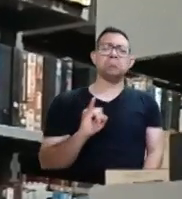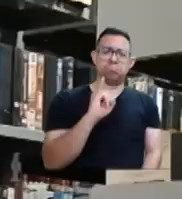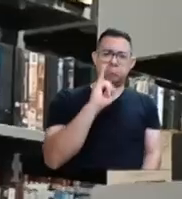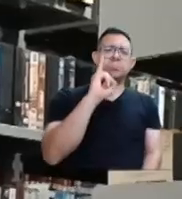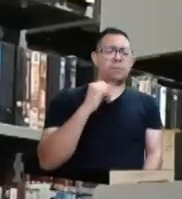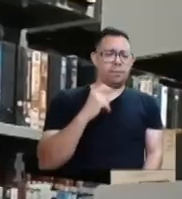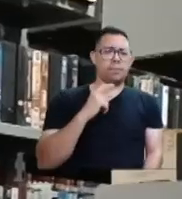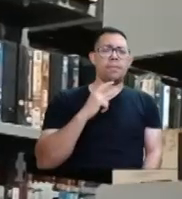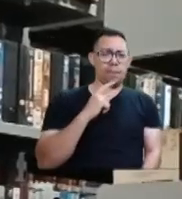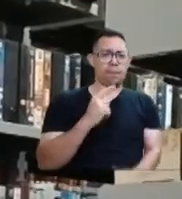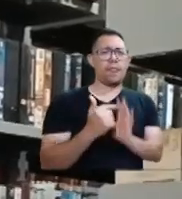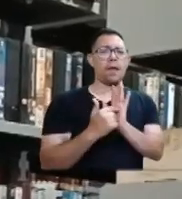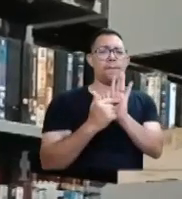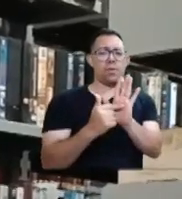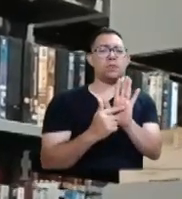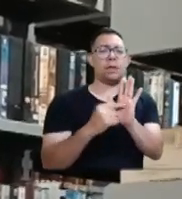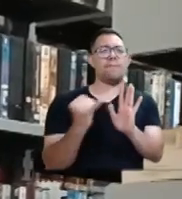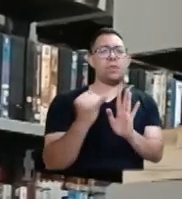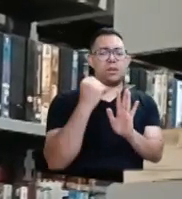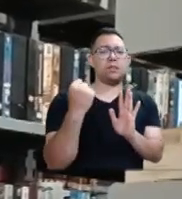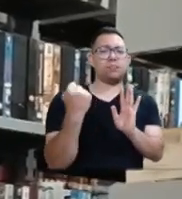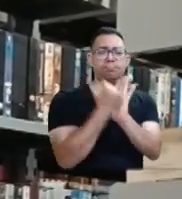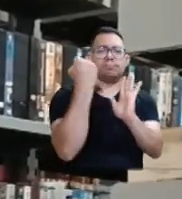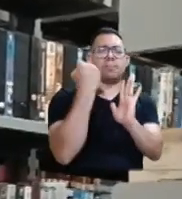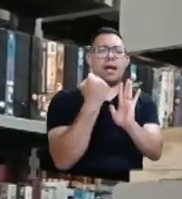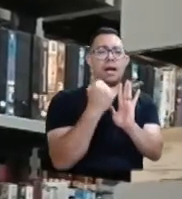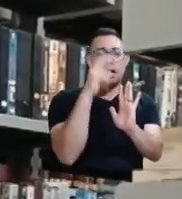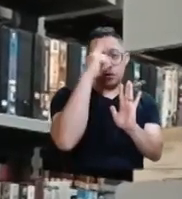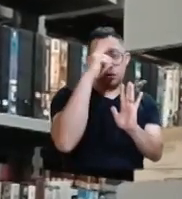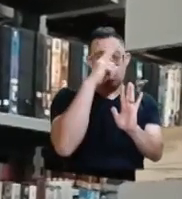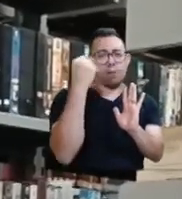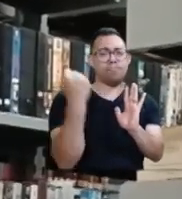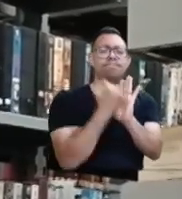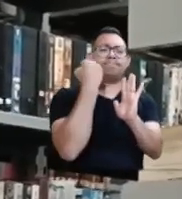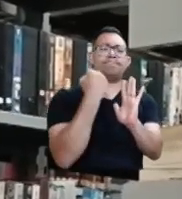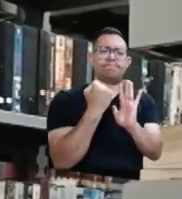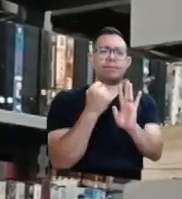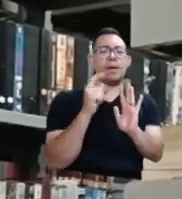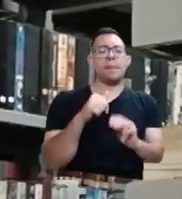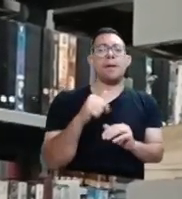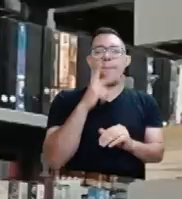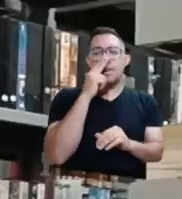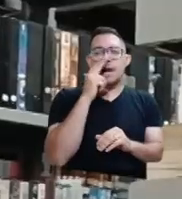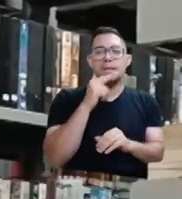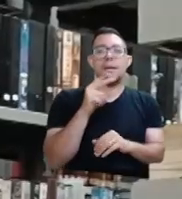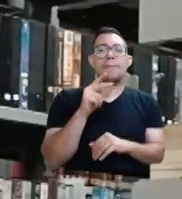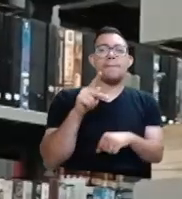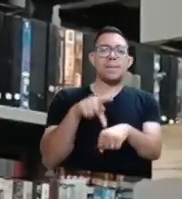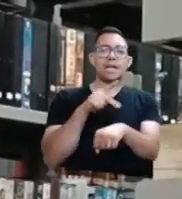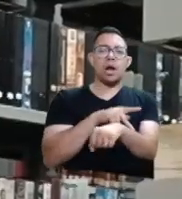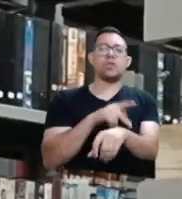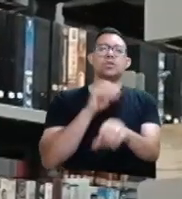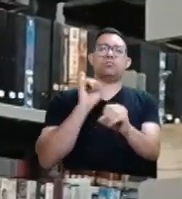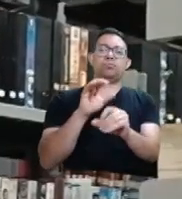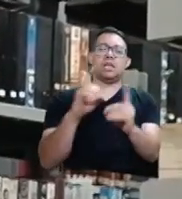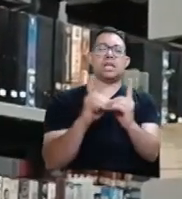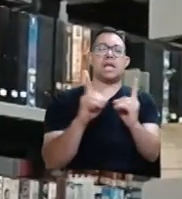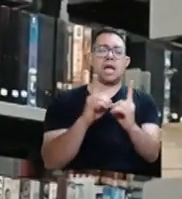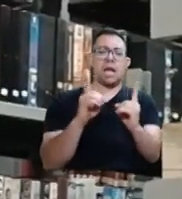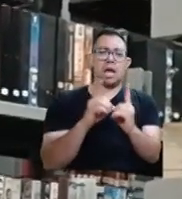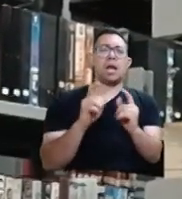para mostrar a importância de se preservar isso, tá? De um caráter pedagógico, didático,